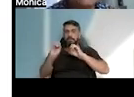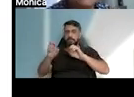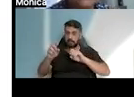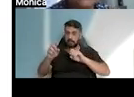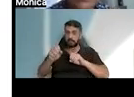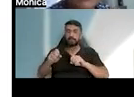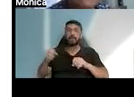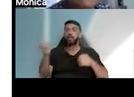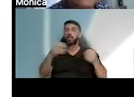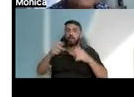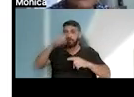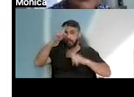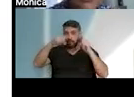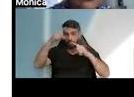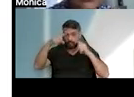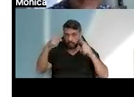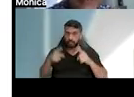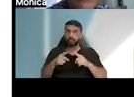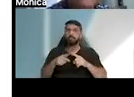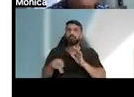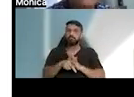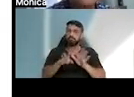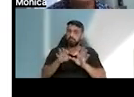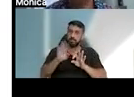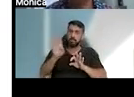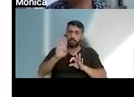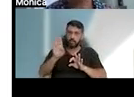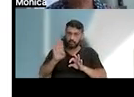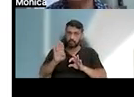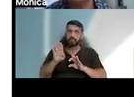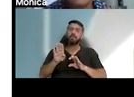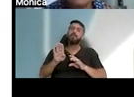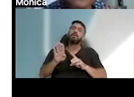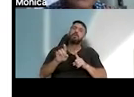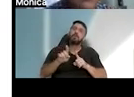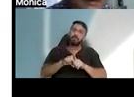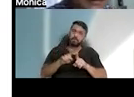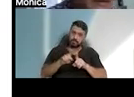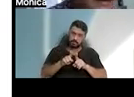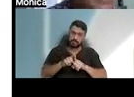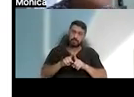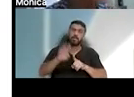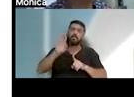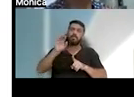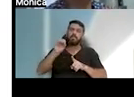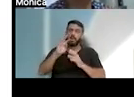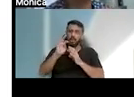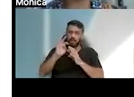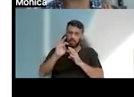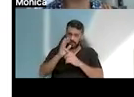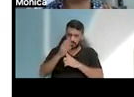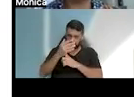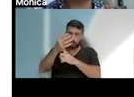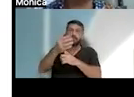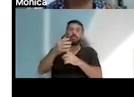e empreendedorismo aos alunos, né? Para fomentar essa parte e ver se algum dia eles